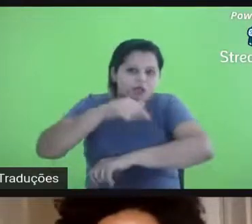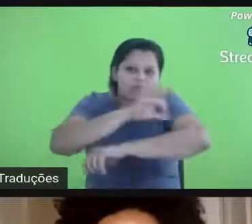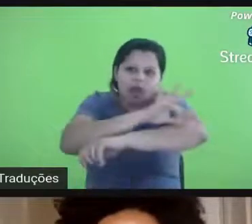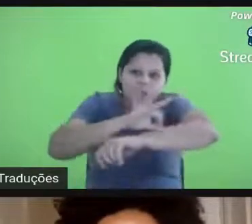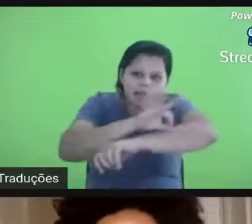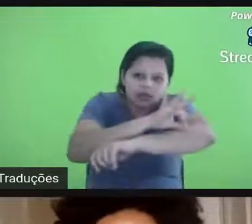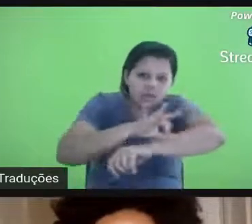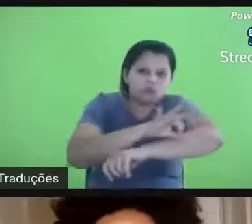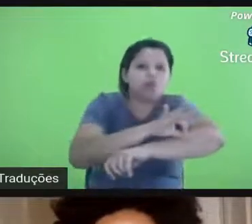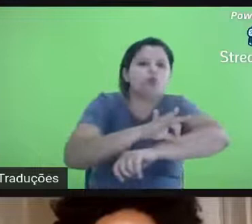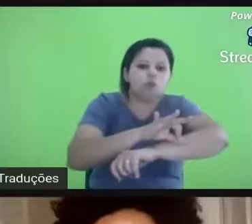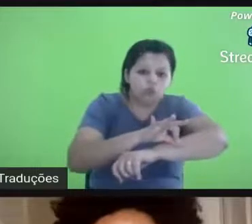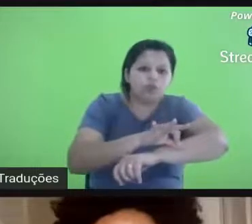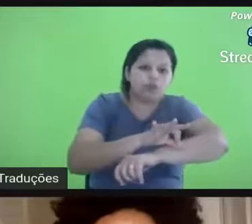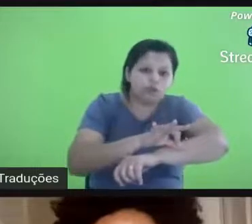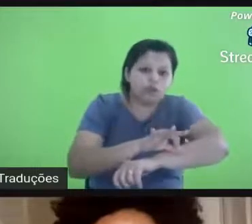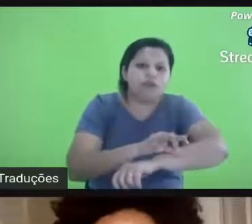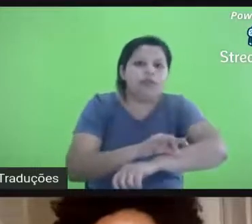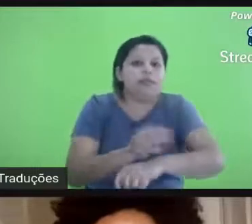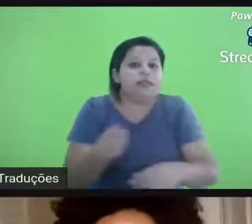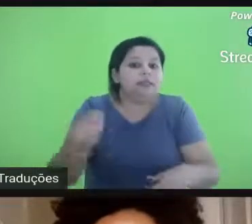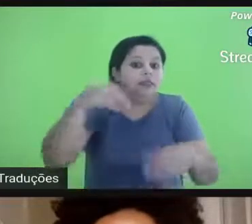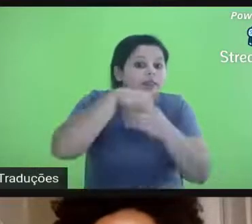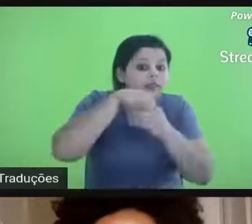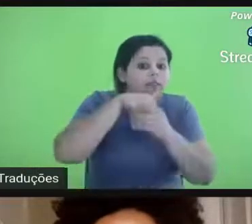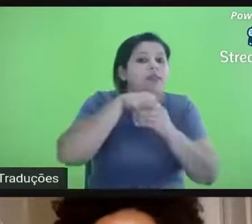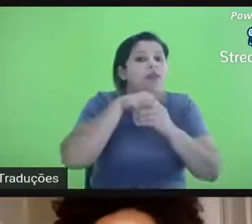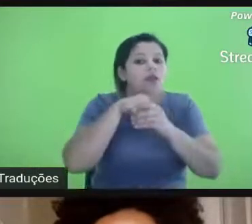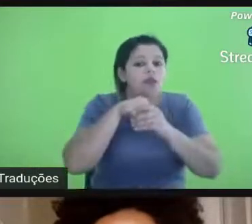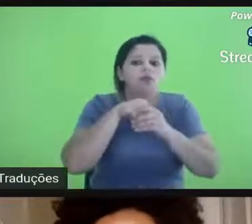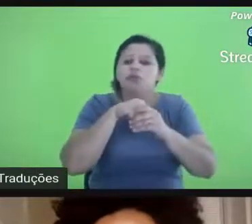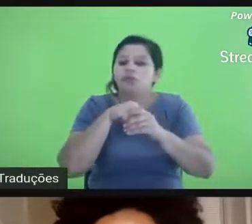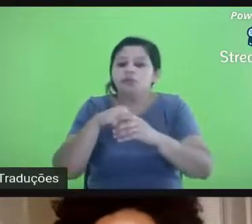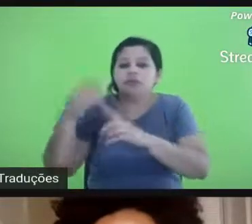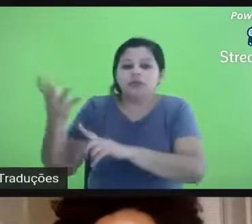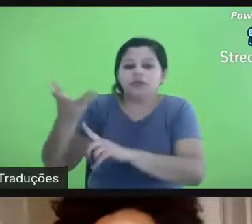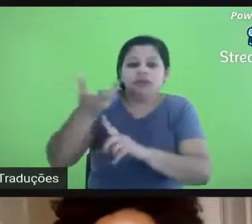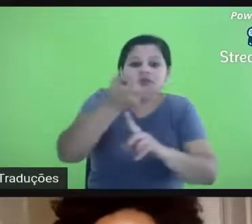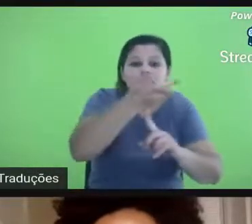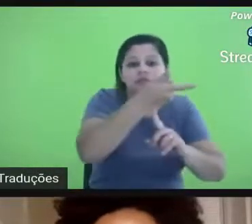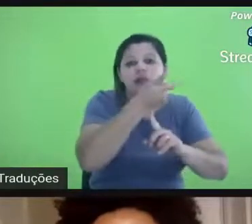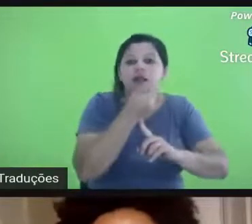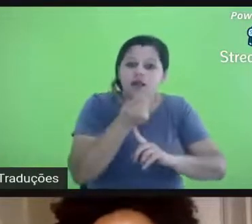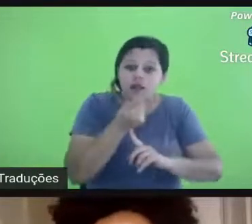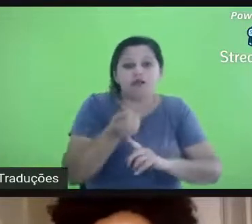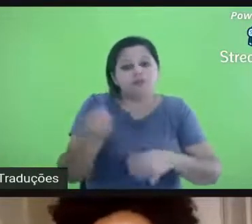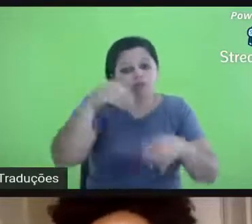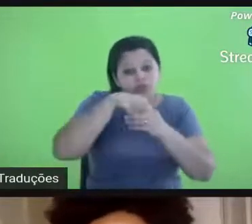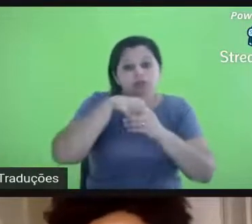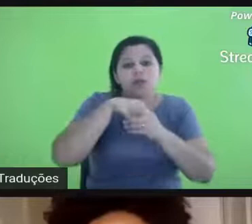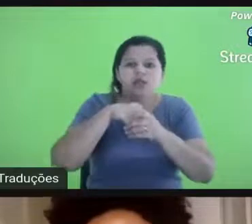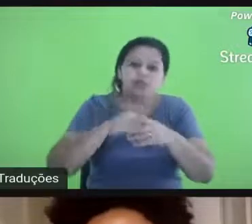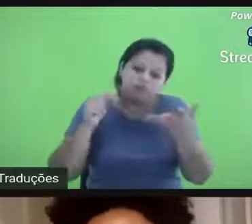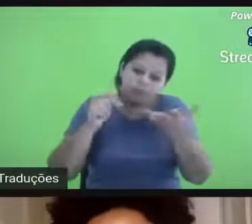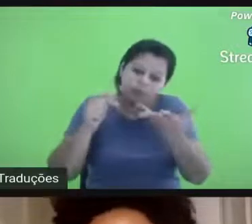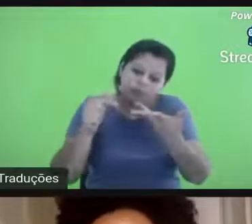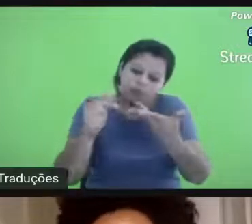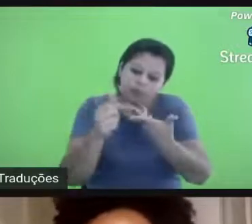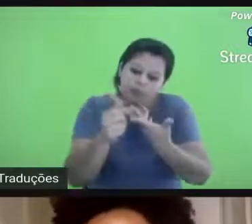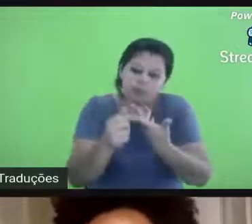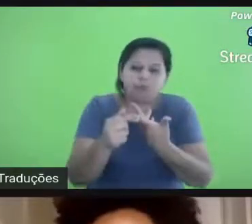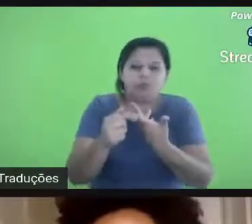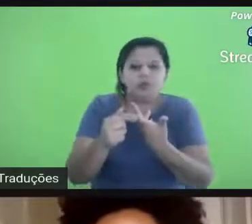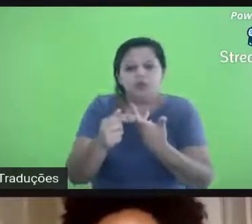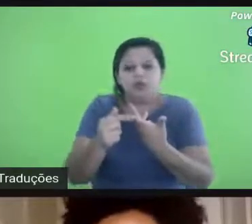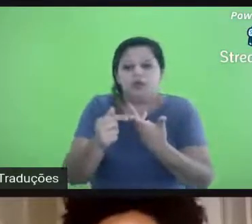está dentro do leque de belas artes, que também é um problema, não sei nas outras universidades,